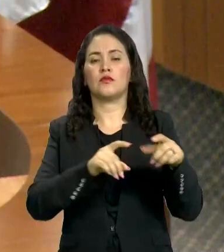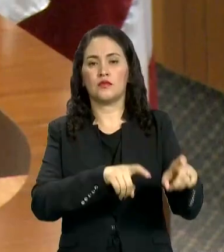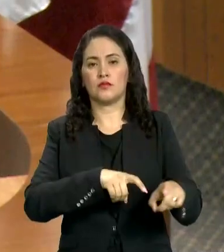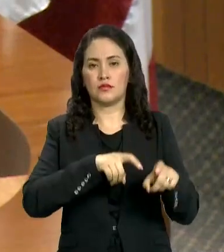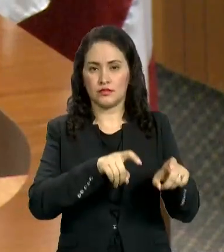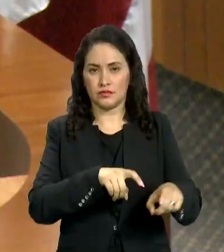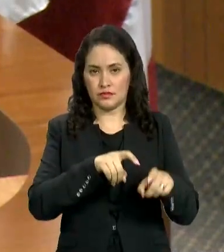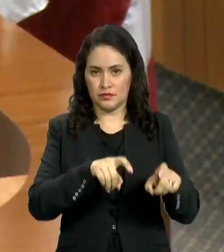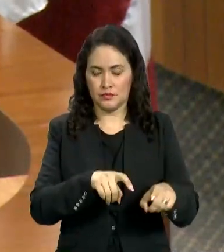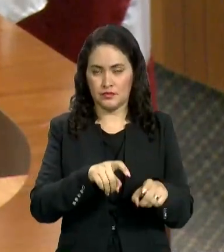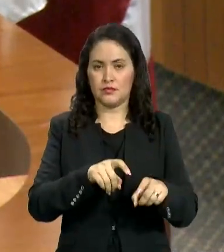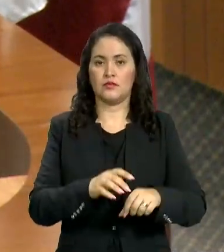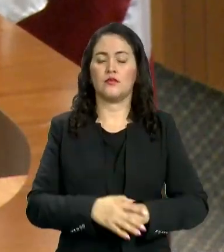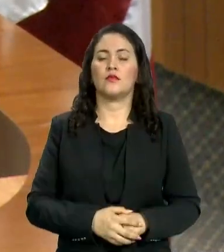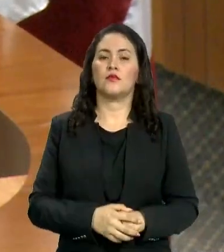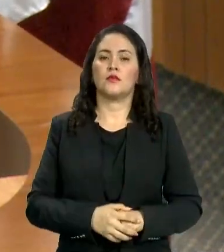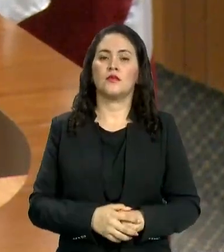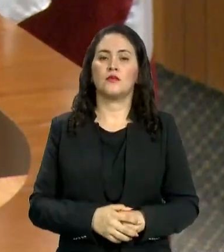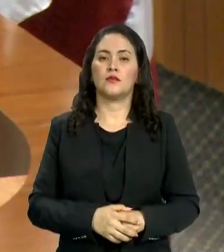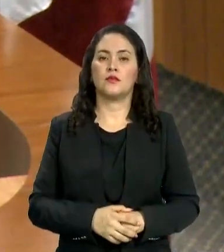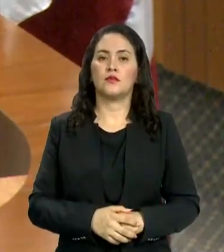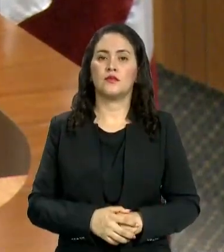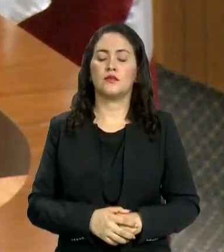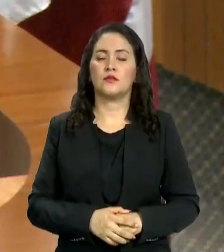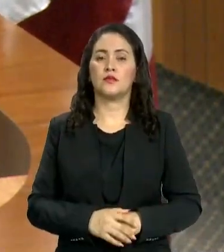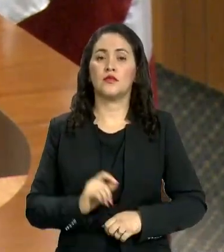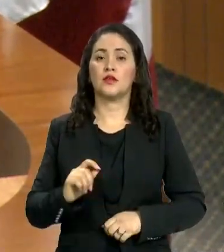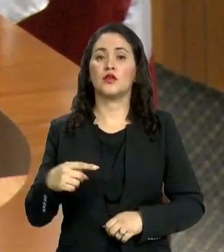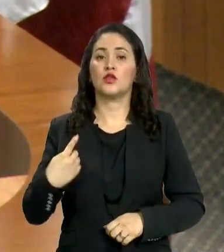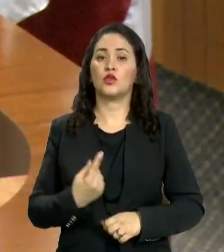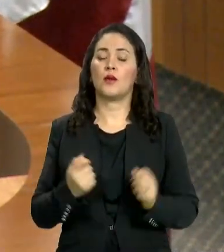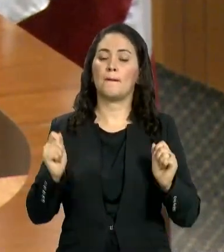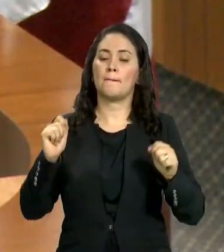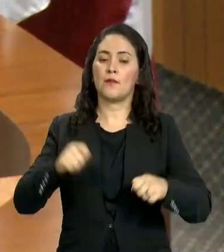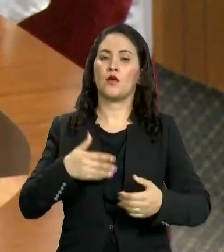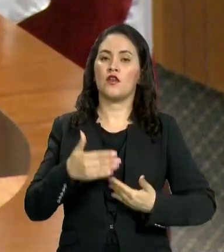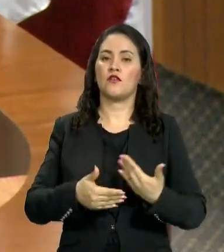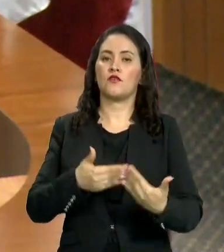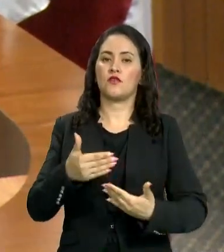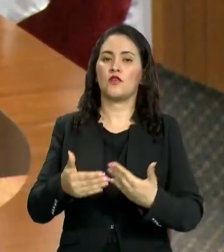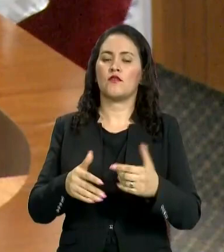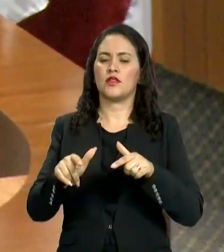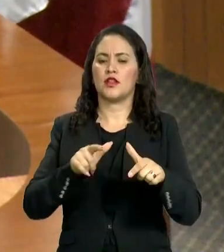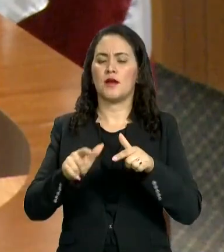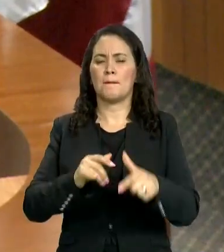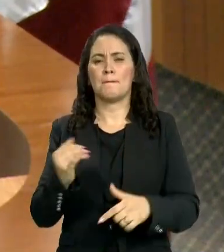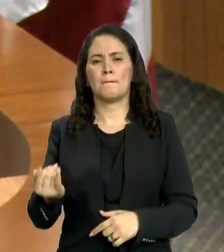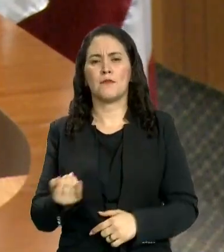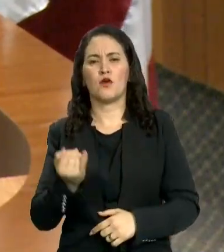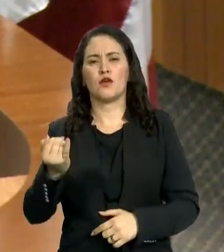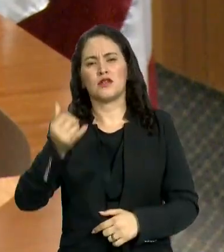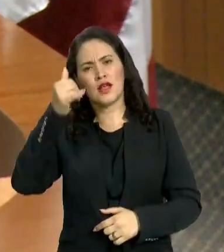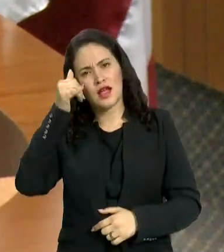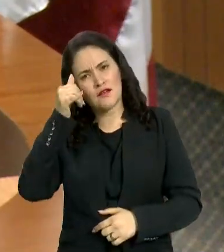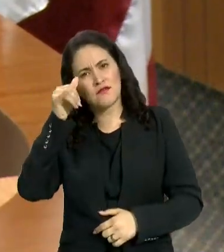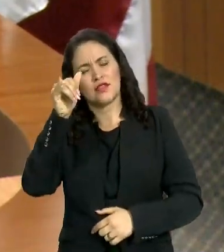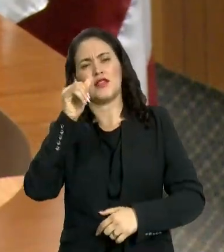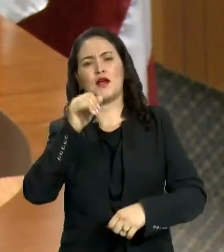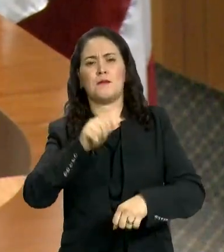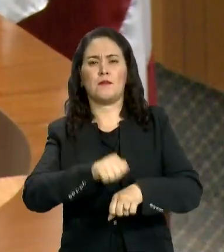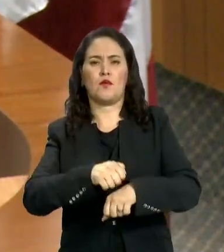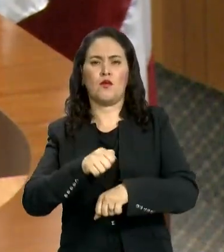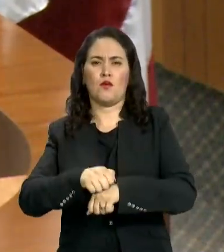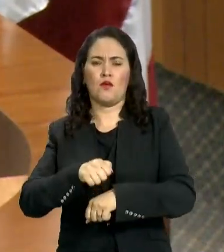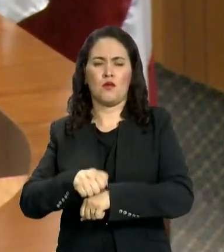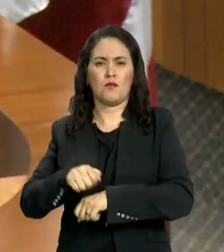suas e suas filiadas possamos desenvolver um grande trabalho de combate à pobreza no campo e de